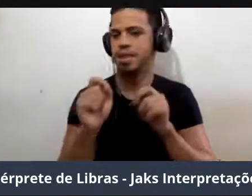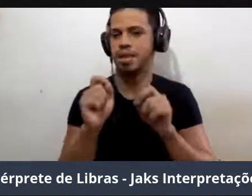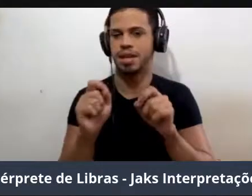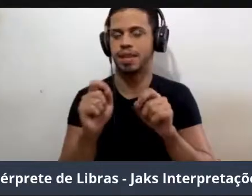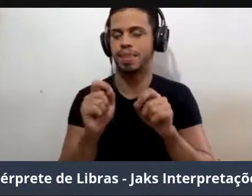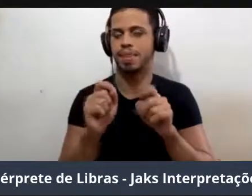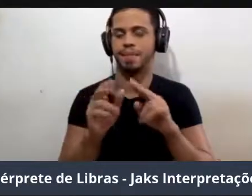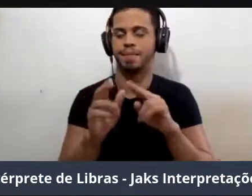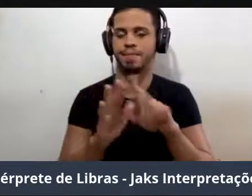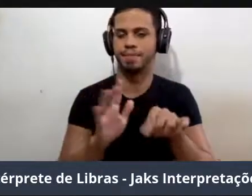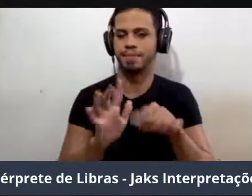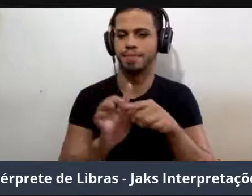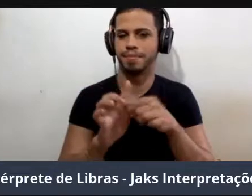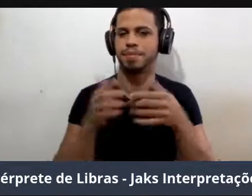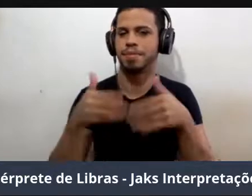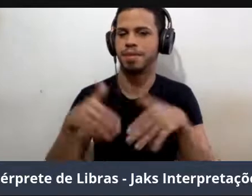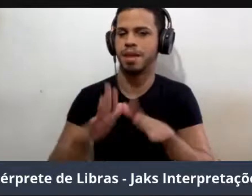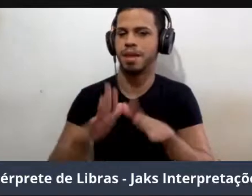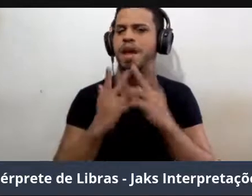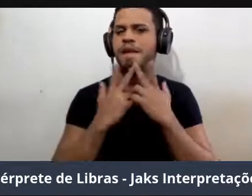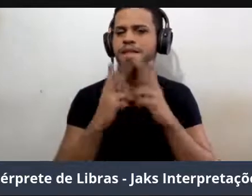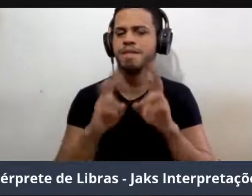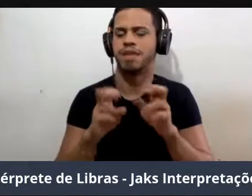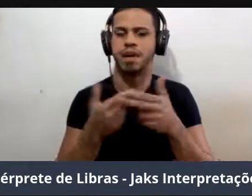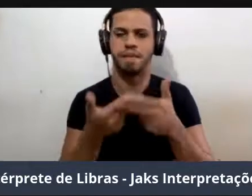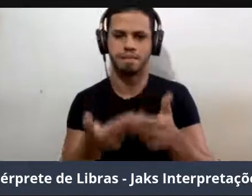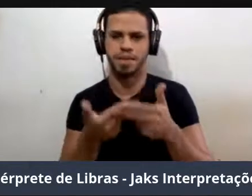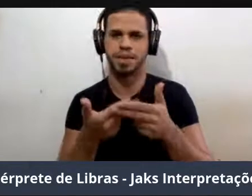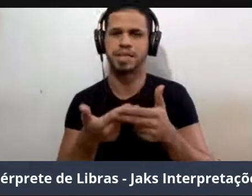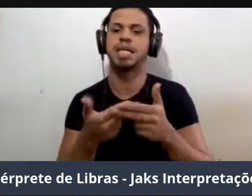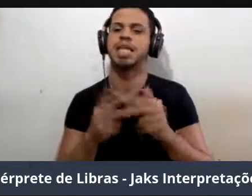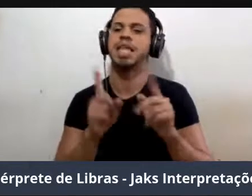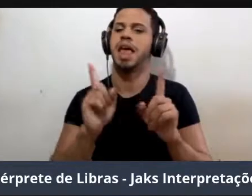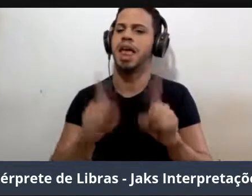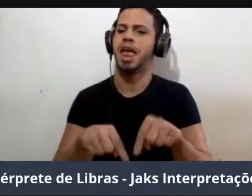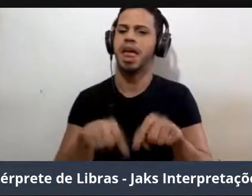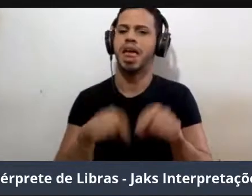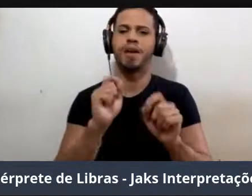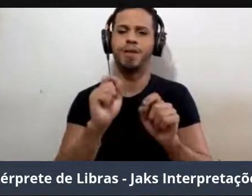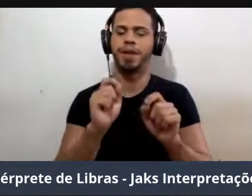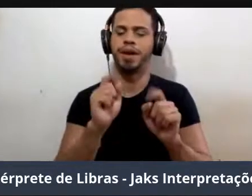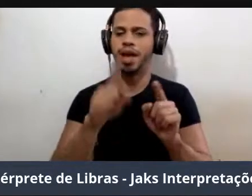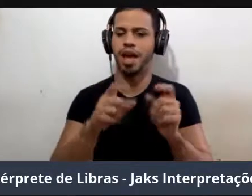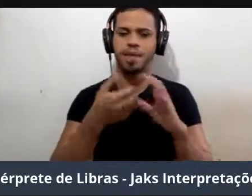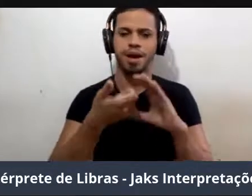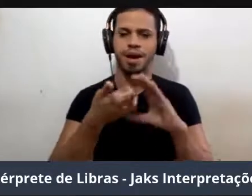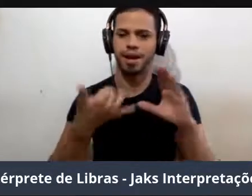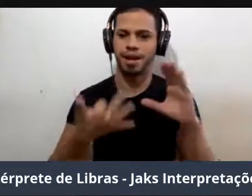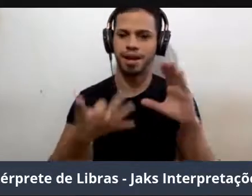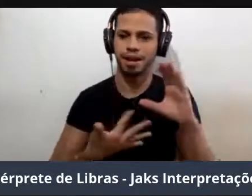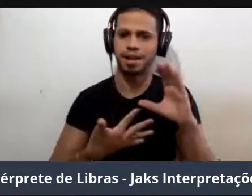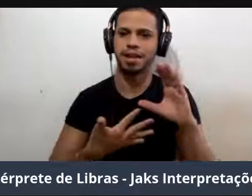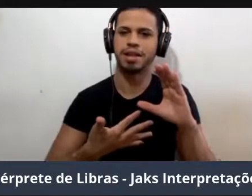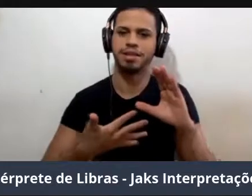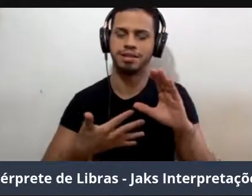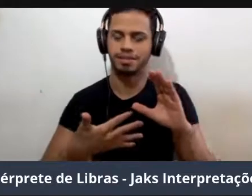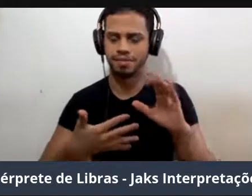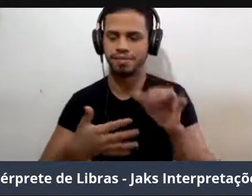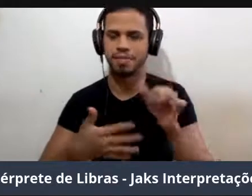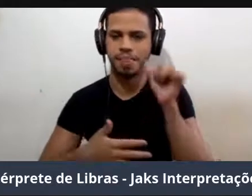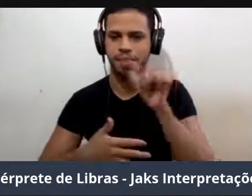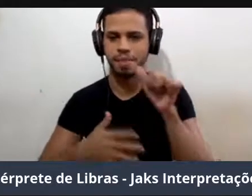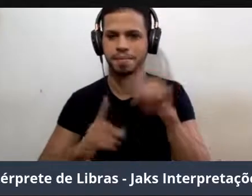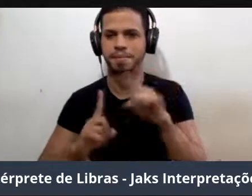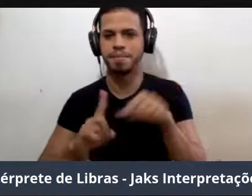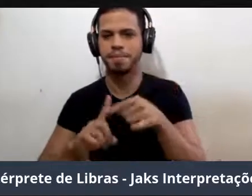de que paciência, né, é uma característica das parteiras, né? A Doris está... Eu achei que ela